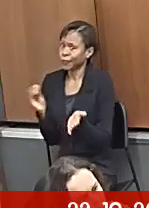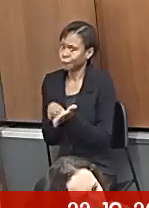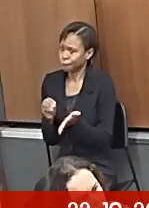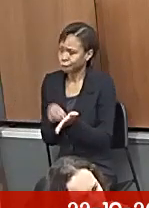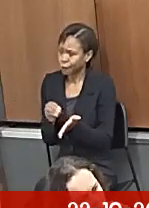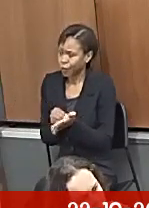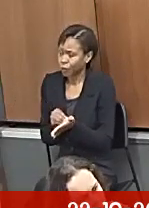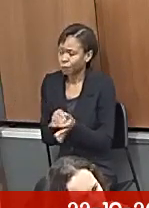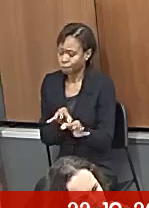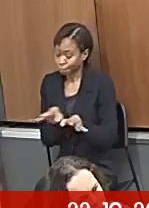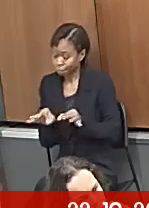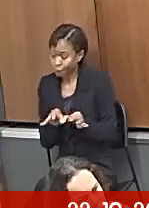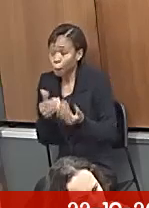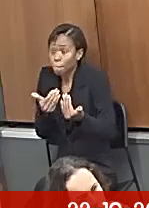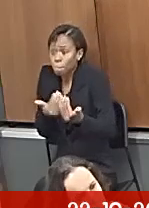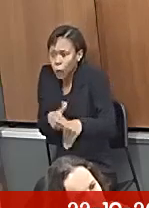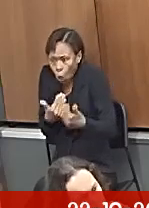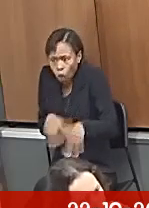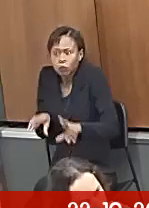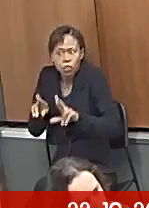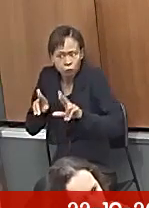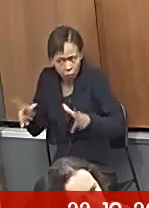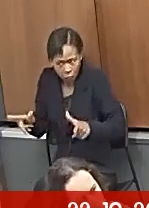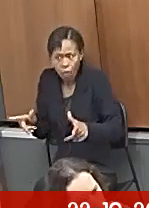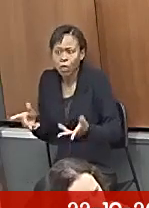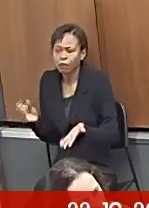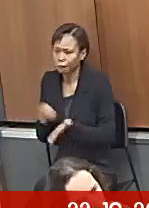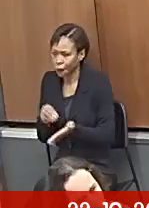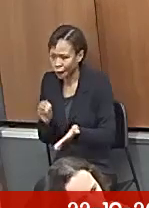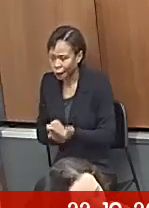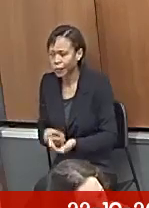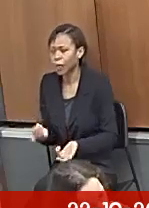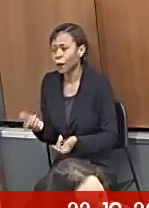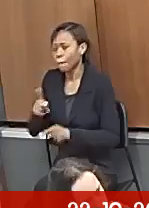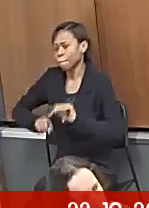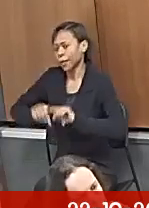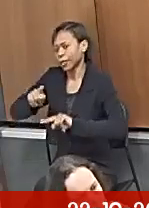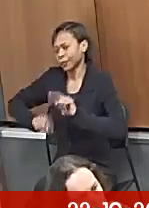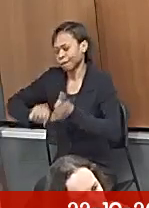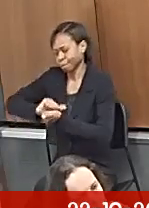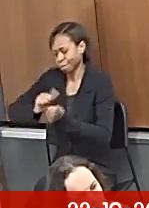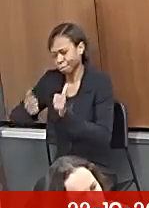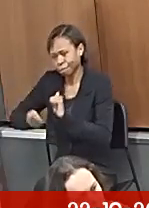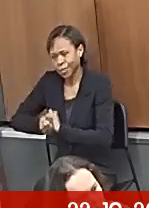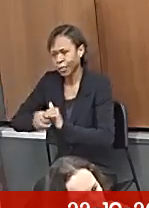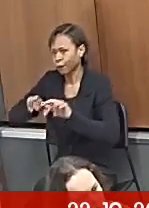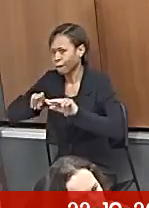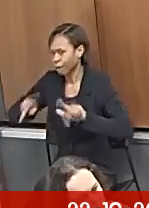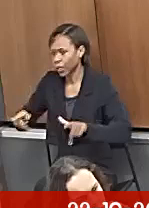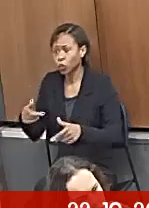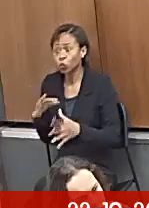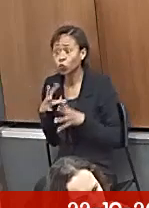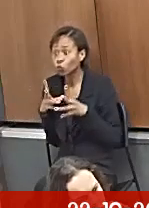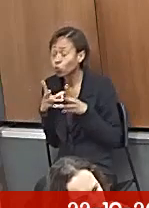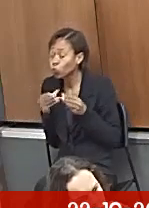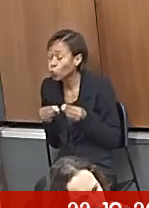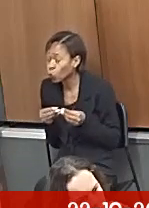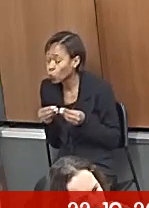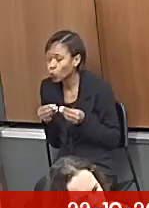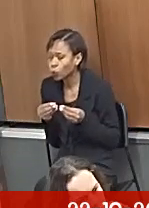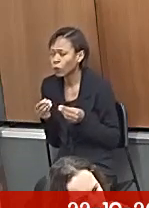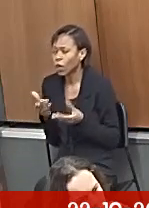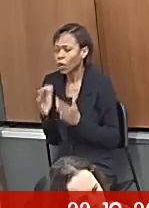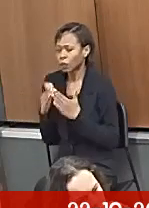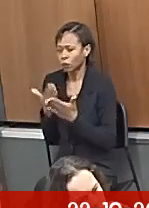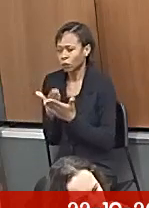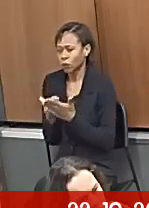de elaboração de uma prova diferenciada para o aluno, material didático diferenciado, tudo isso é função da escola